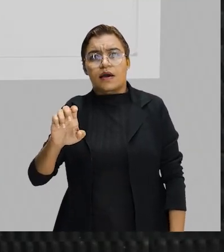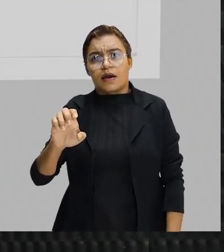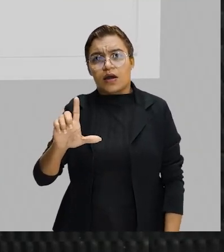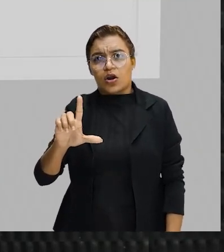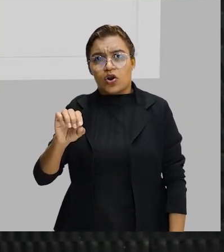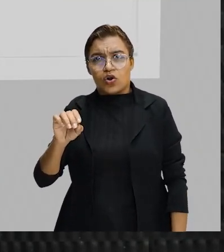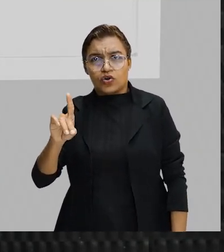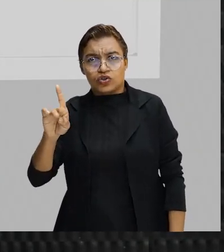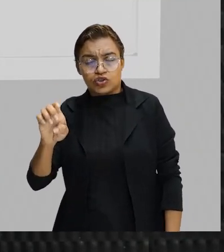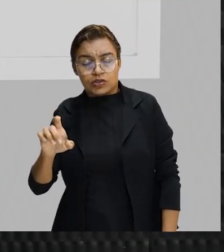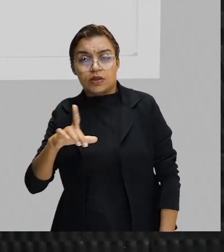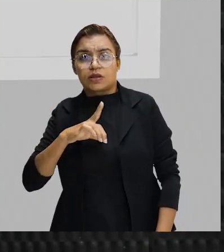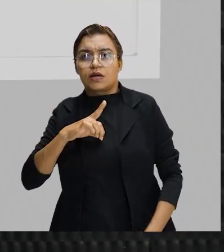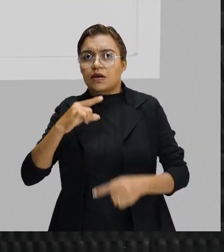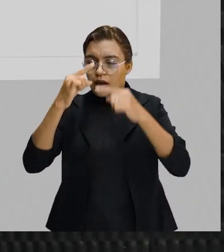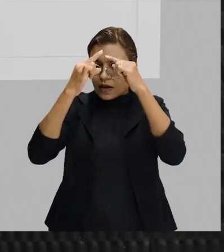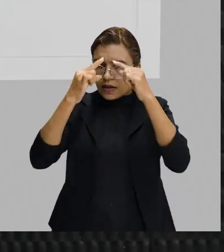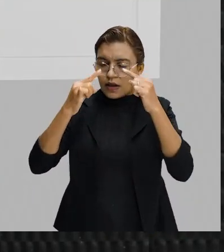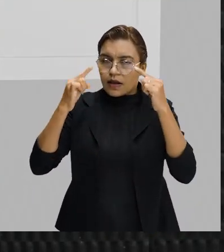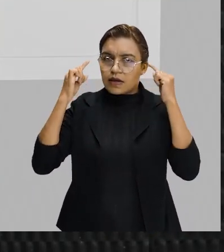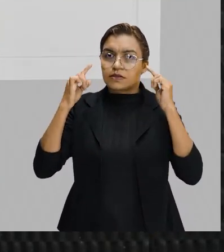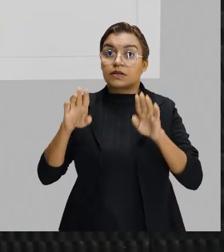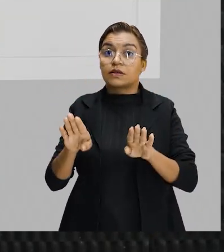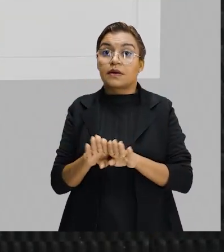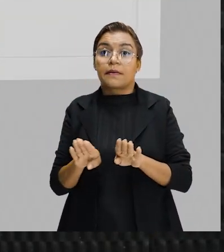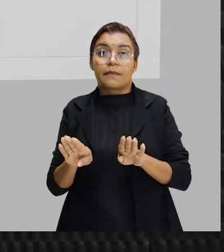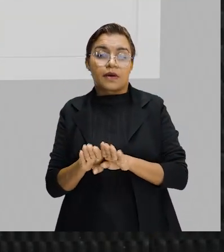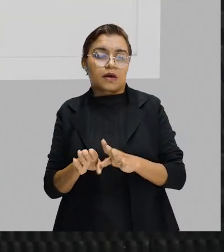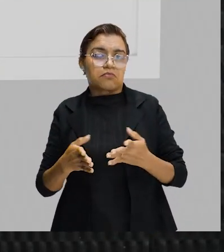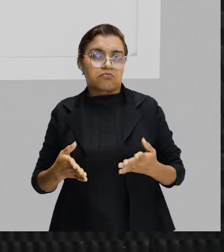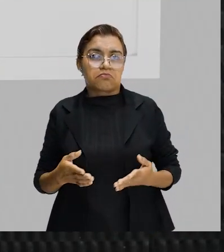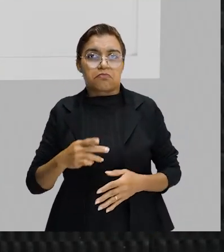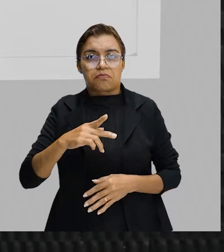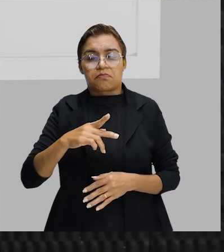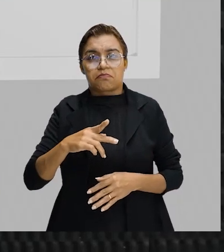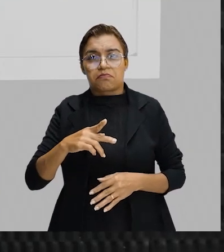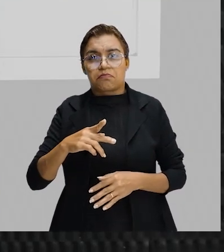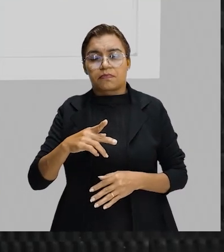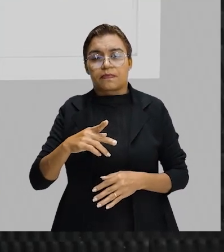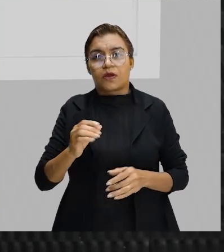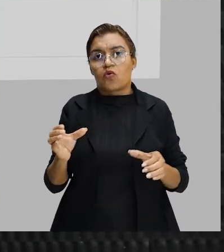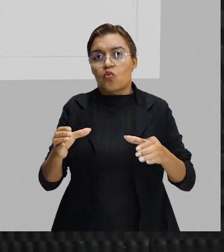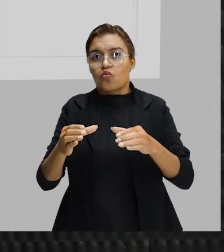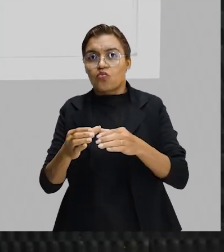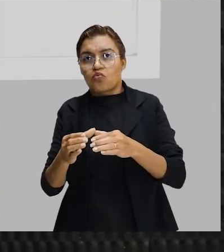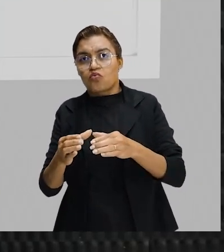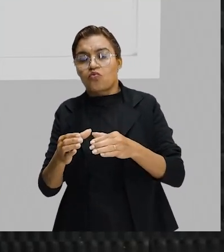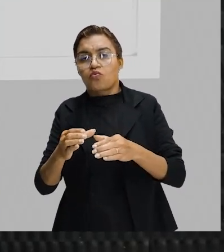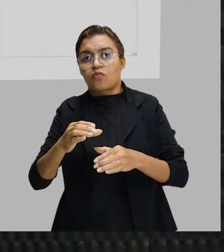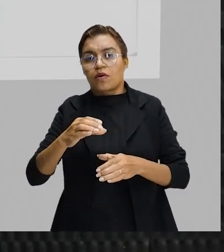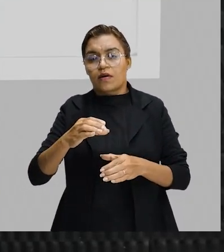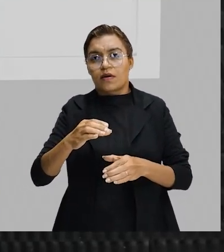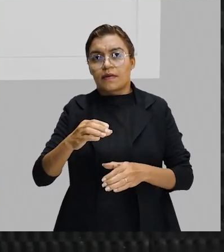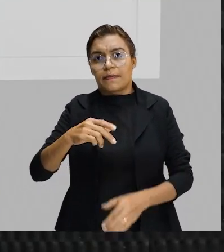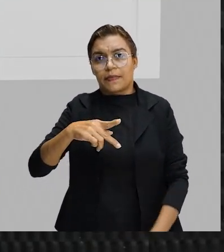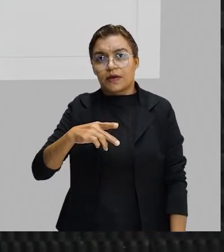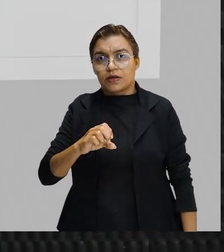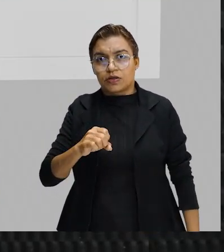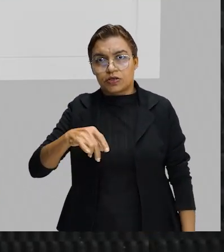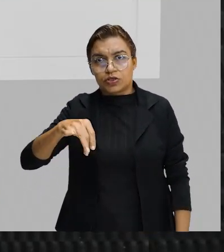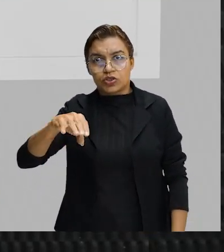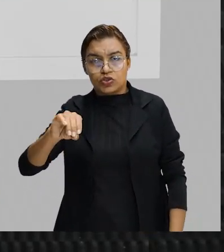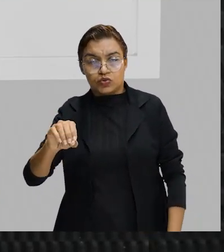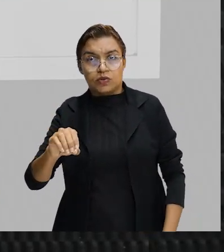que é a Grécia, ou a gente chama Península do Peloponeso, ou a Península Ática, por exemplo. Todos